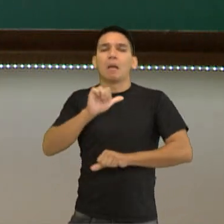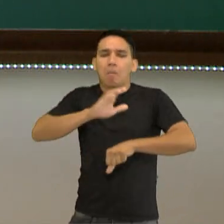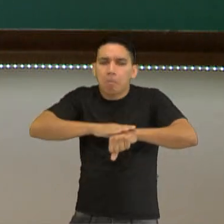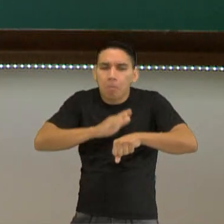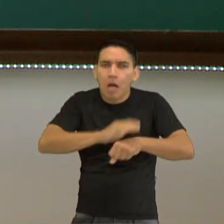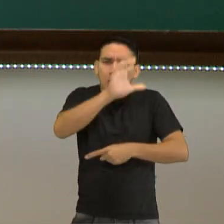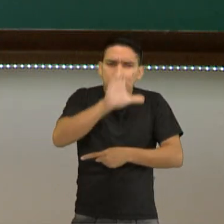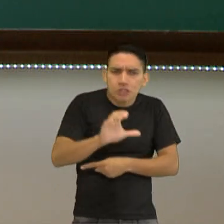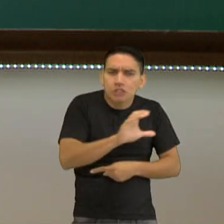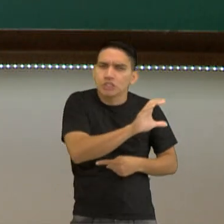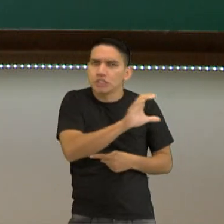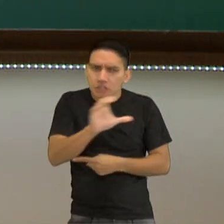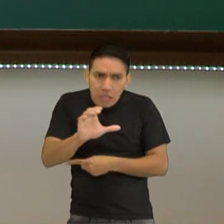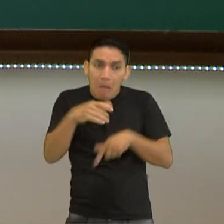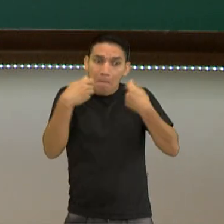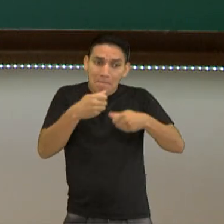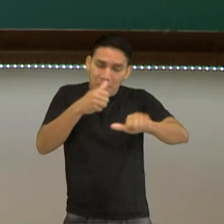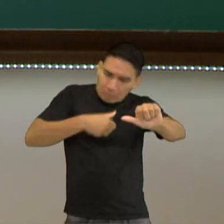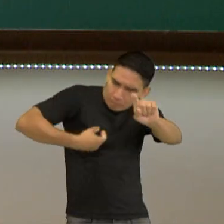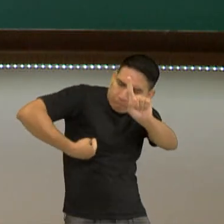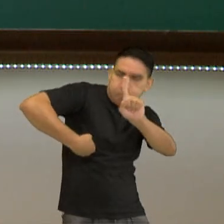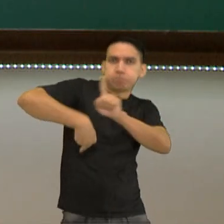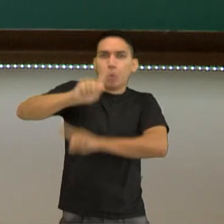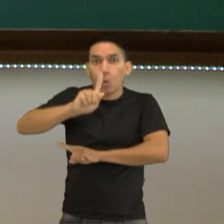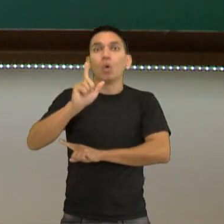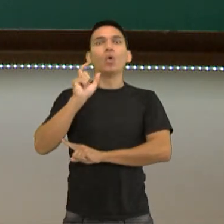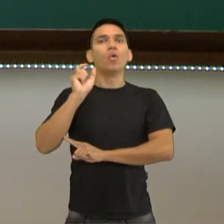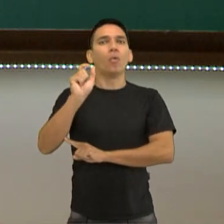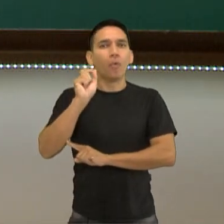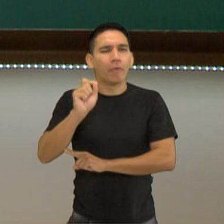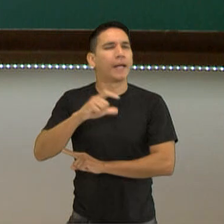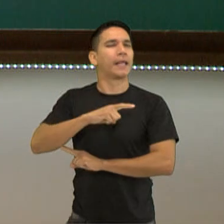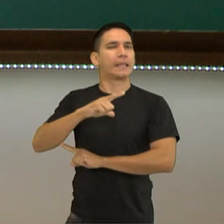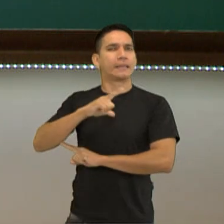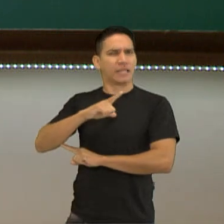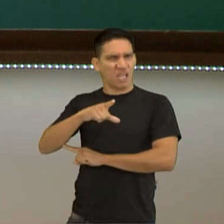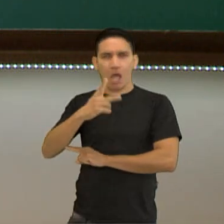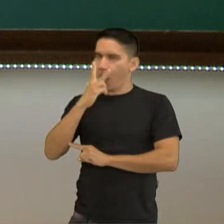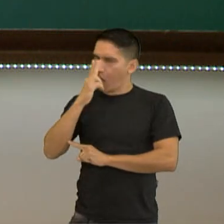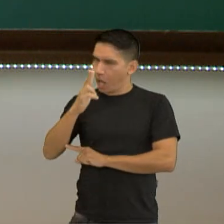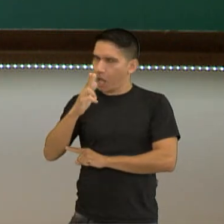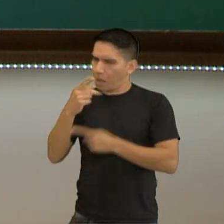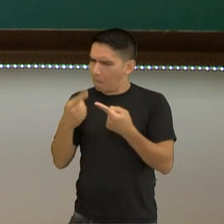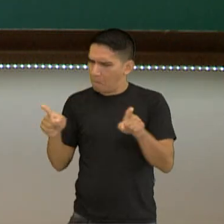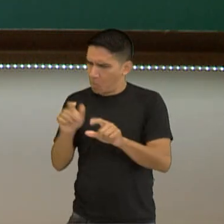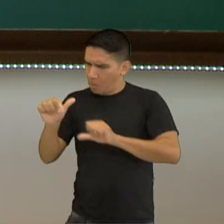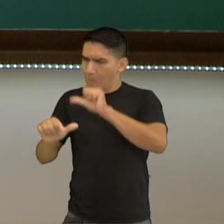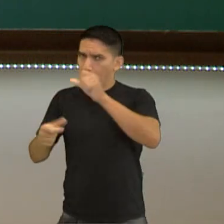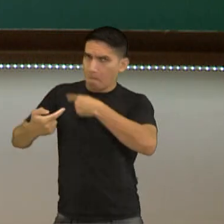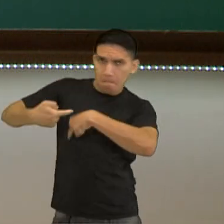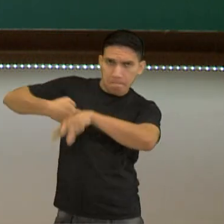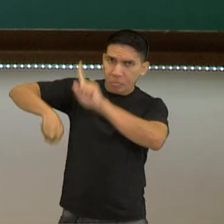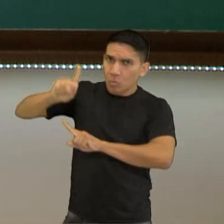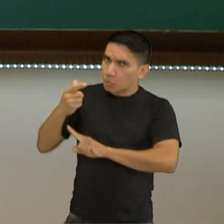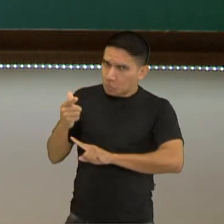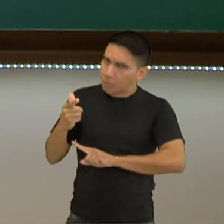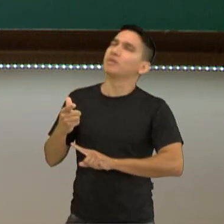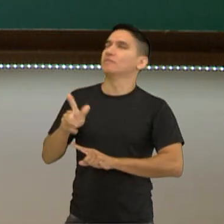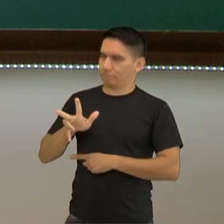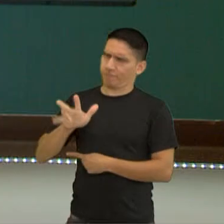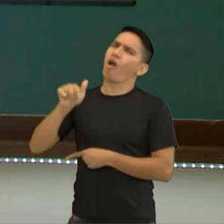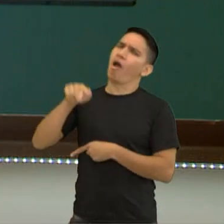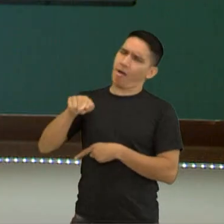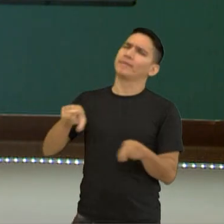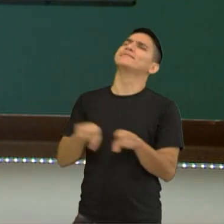se reafirme. E você acha que na música não vai acontecer isso? Vai. A gente vai